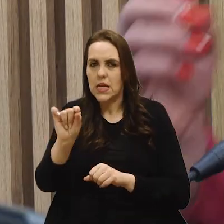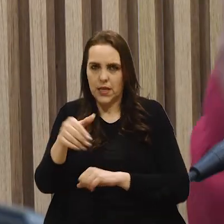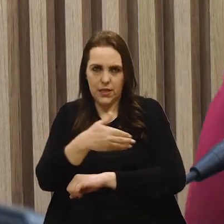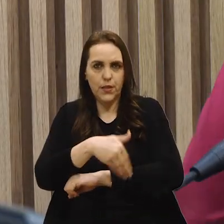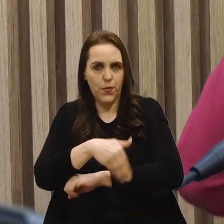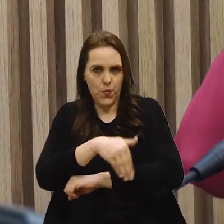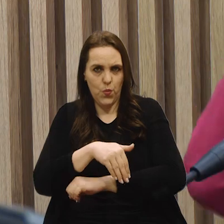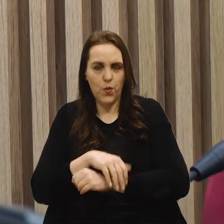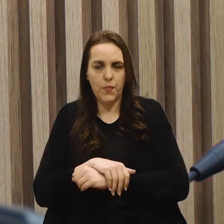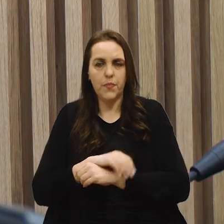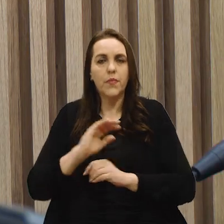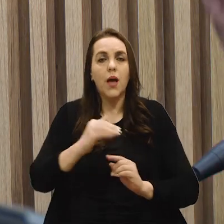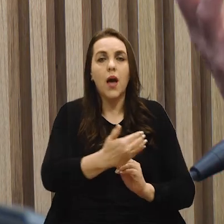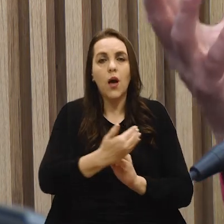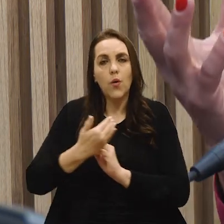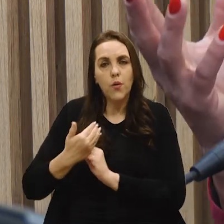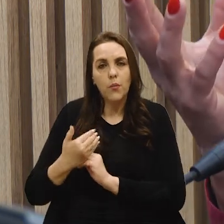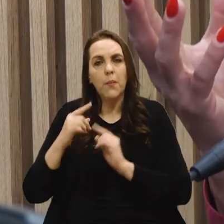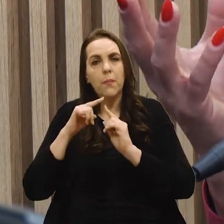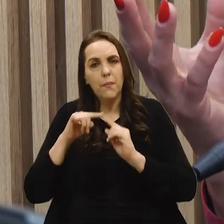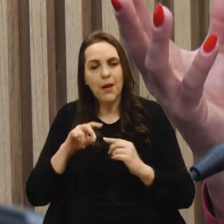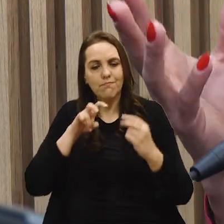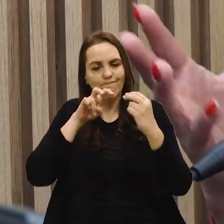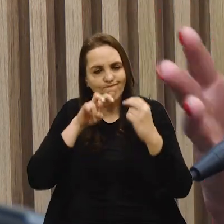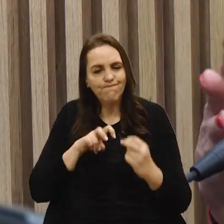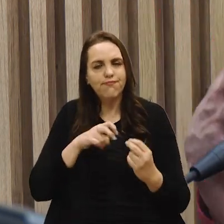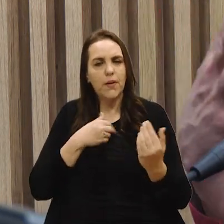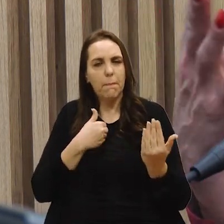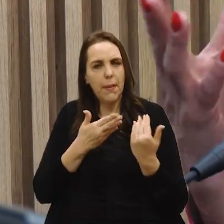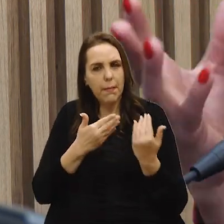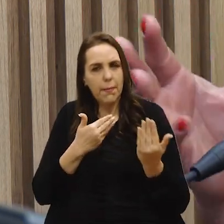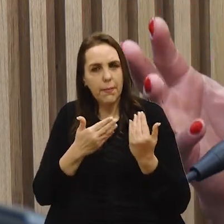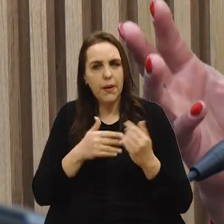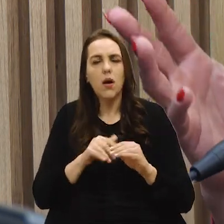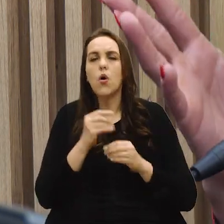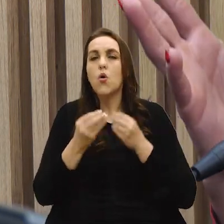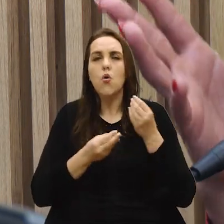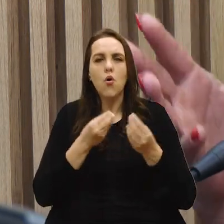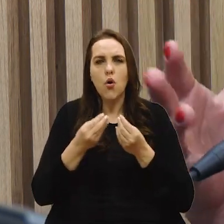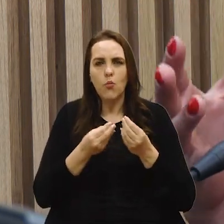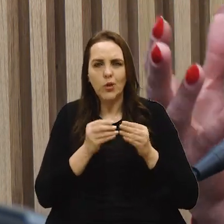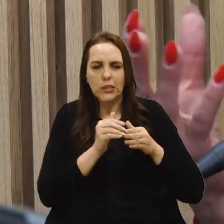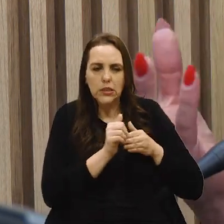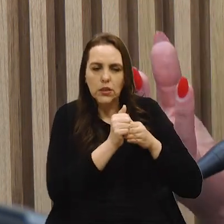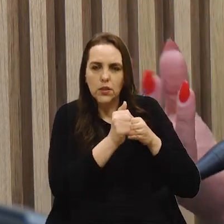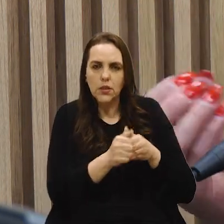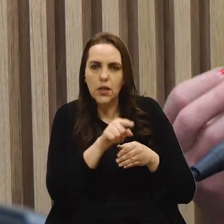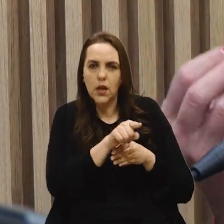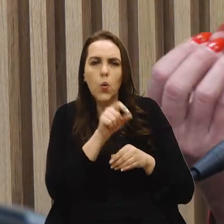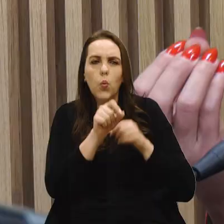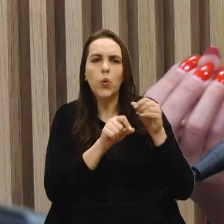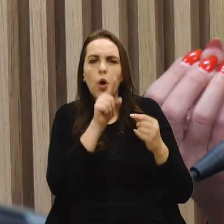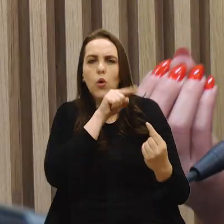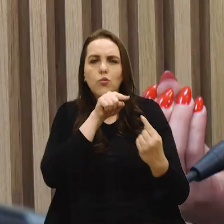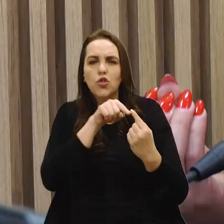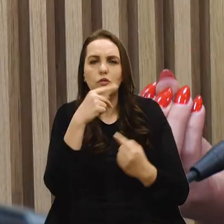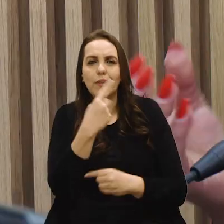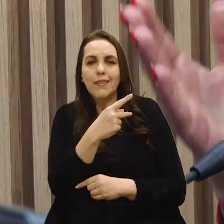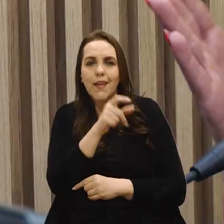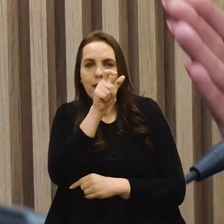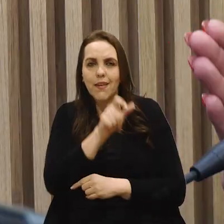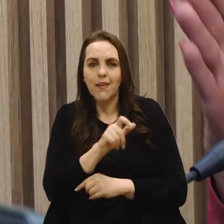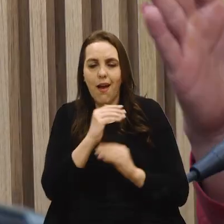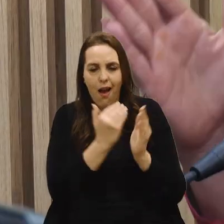acolhida, mas a gente pensar junto com aquele indivíduo de que forma que a gente vai se fortalecer e qual que é a ideia dele, o que ele